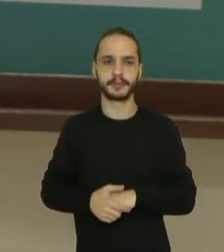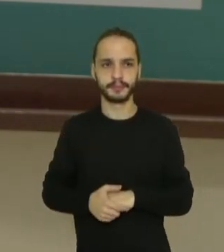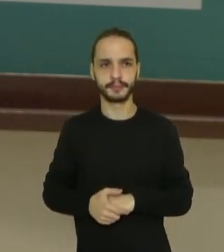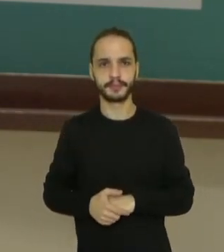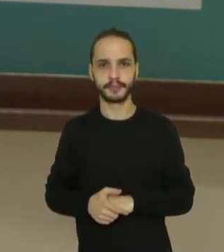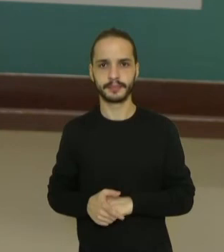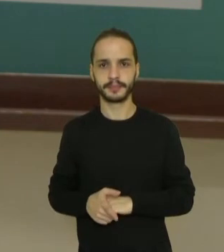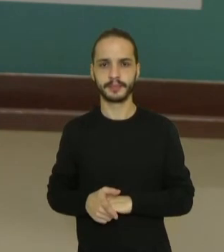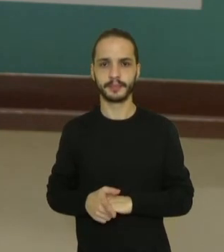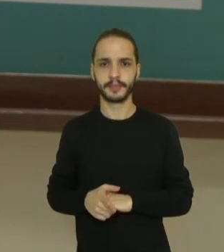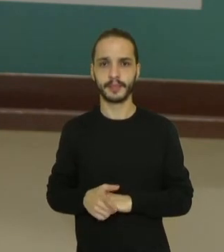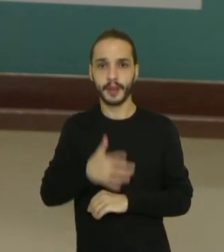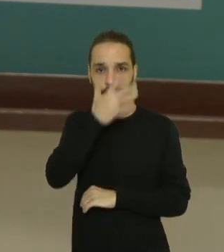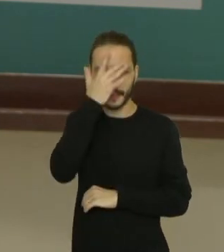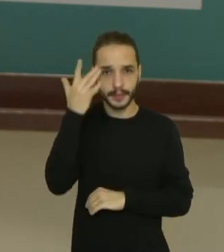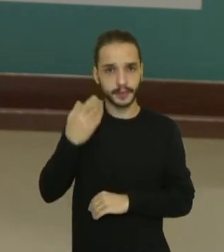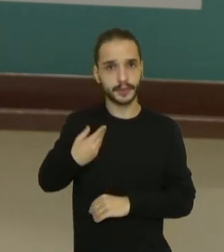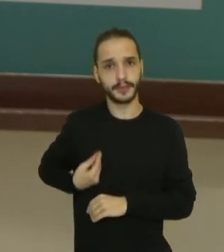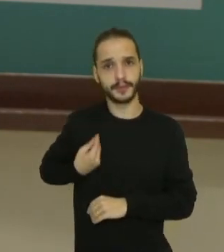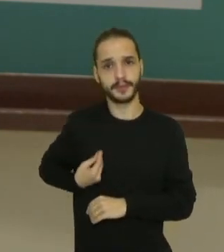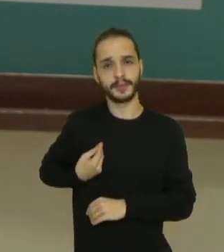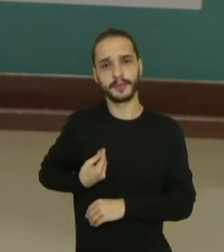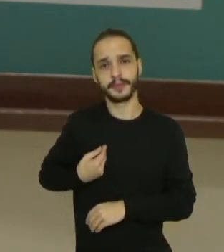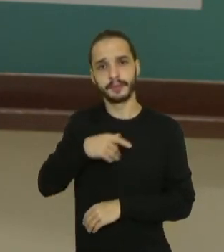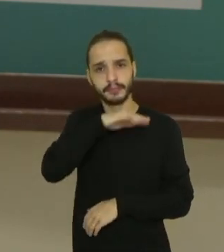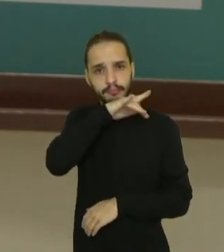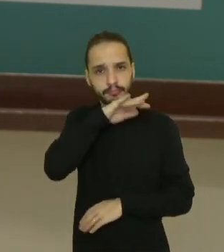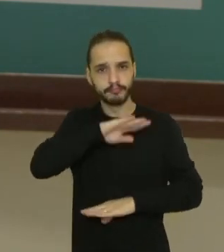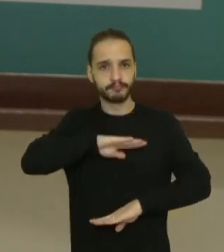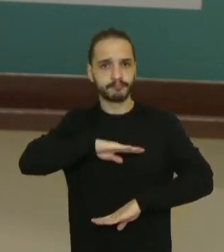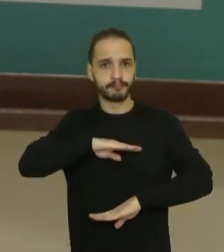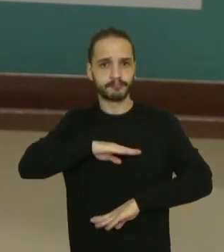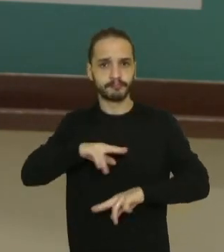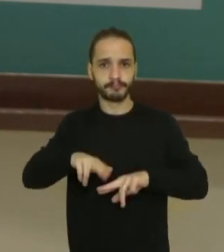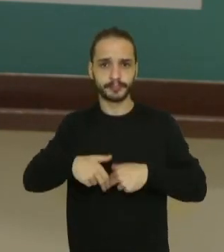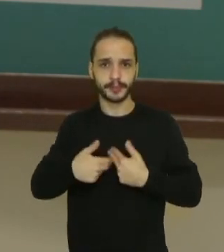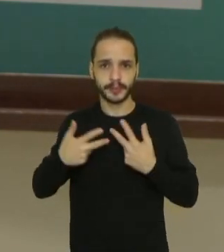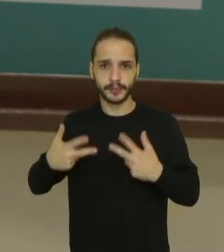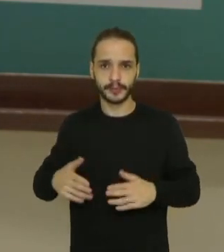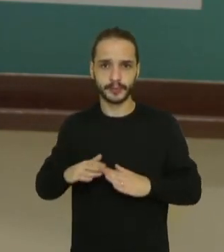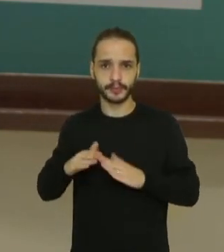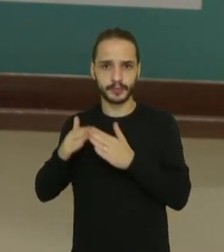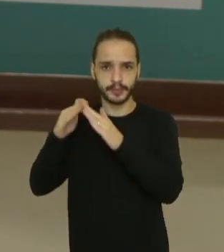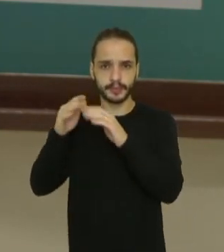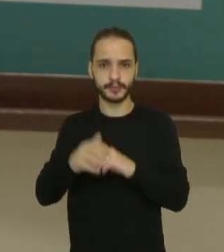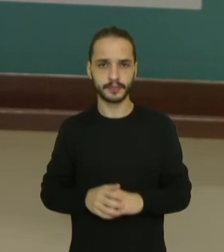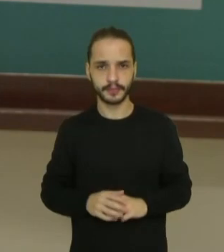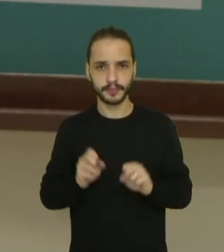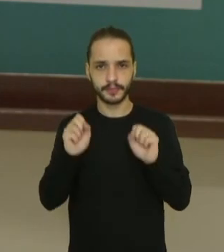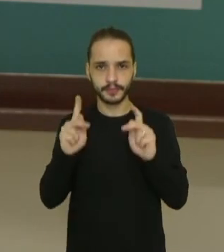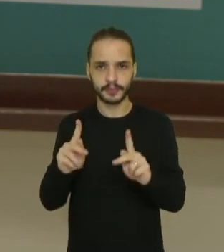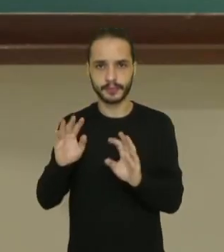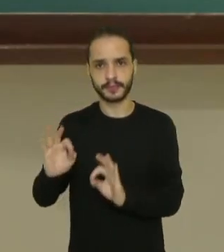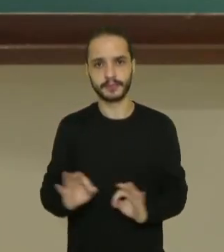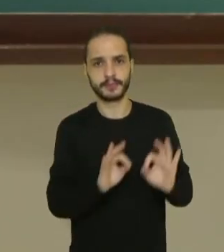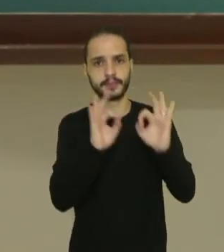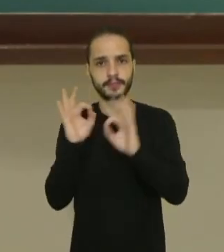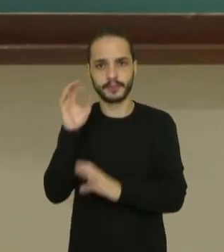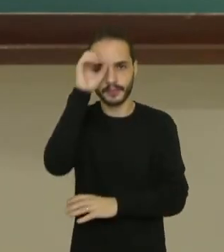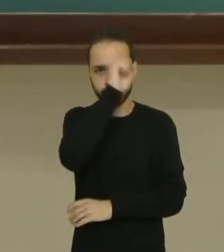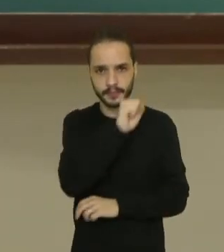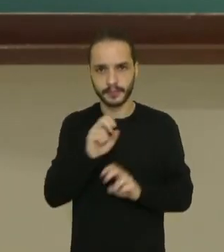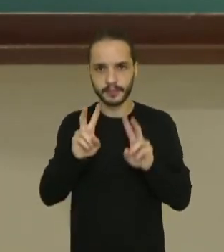Pessoas que vivem em condições ruins, como nas favelas citadas aqui já anteriormente. Muito bem, então nós aprendemos então